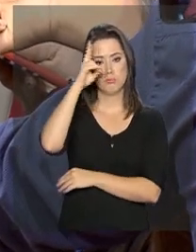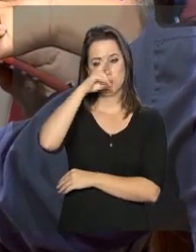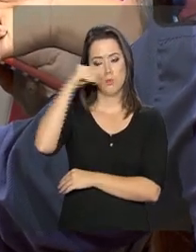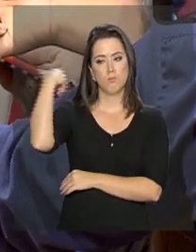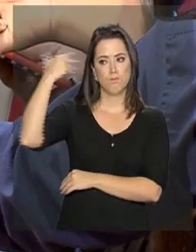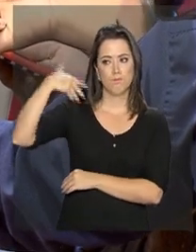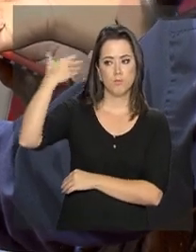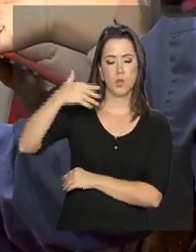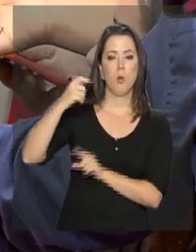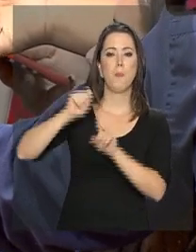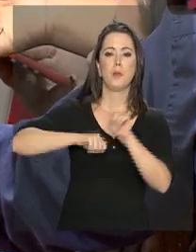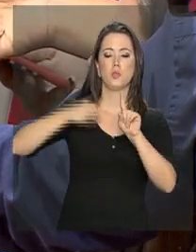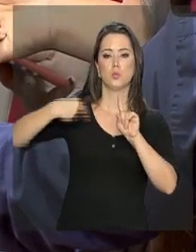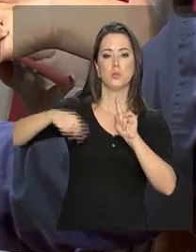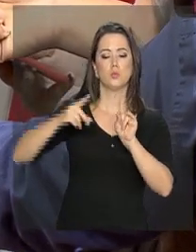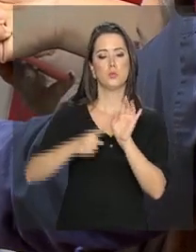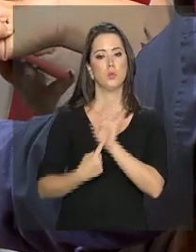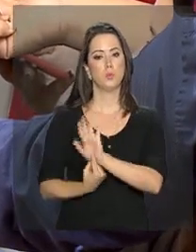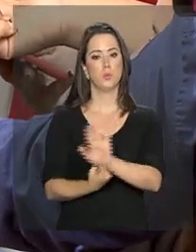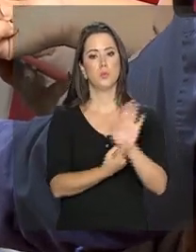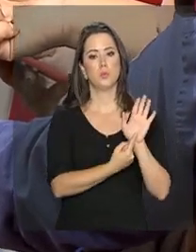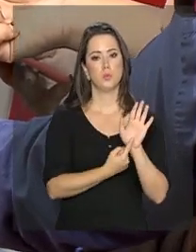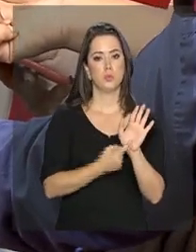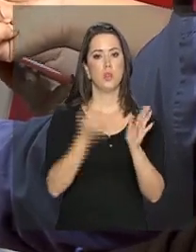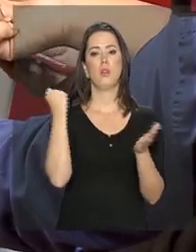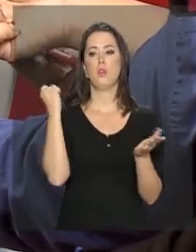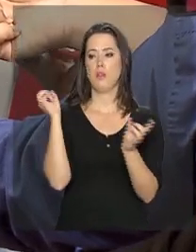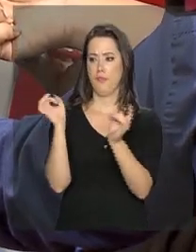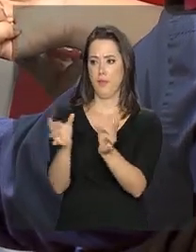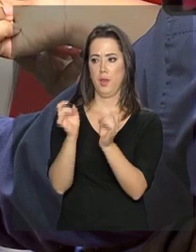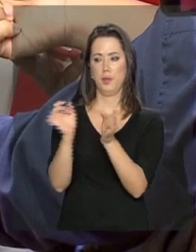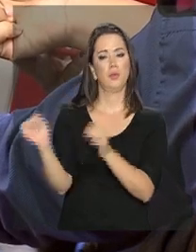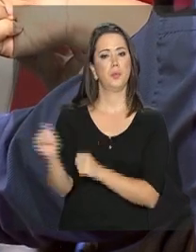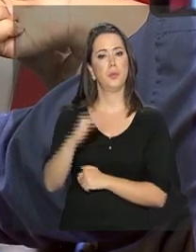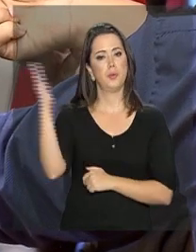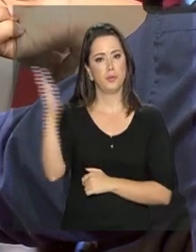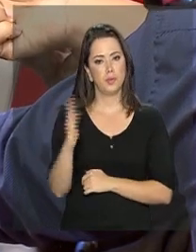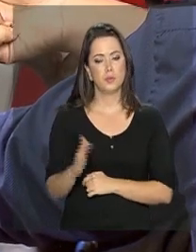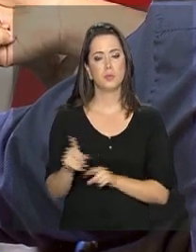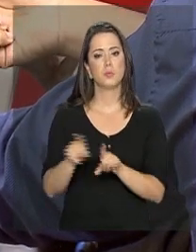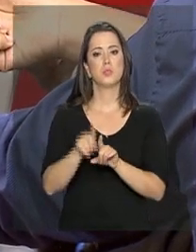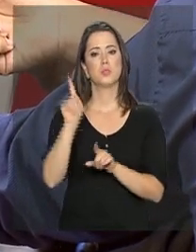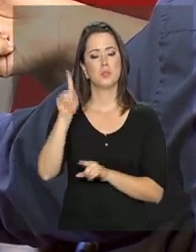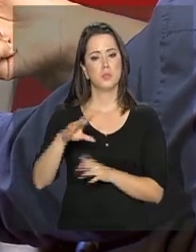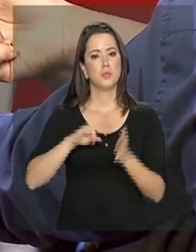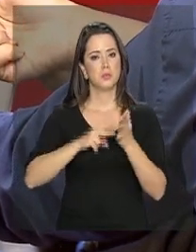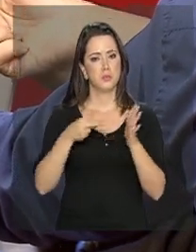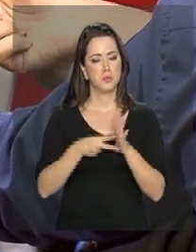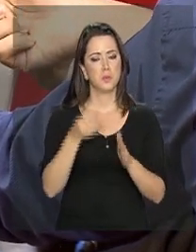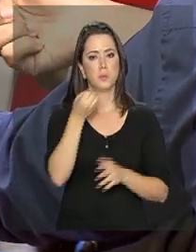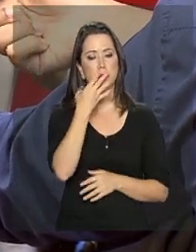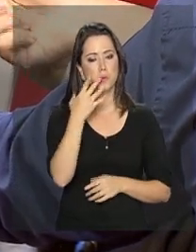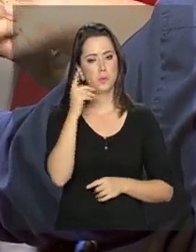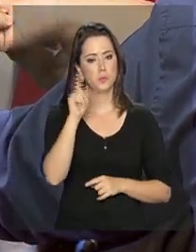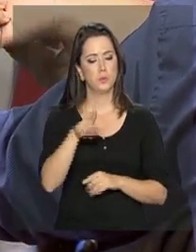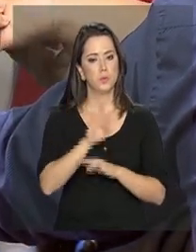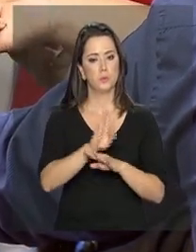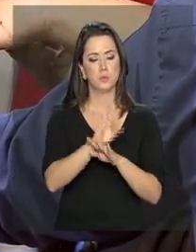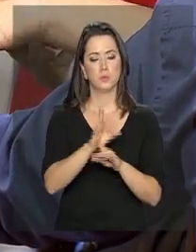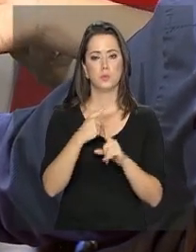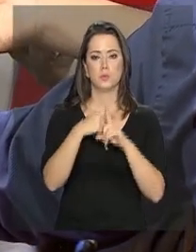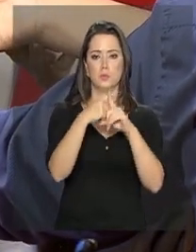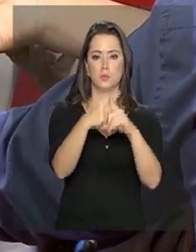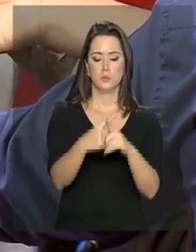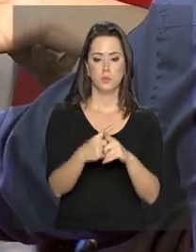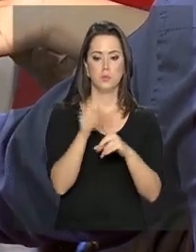novembro então mostra que o comércio exterior tem tido um desempenho favorável e contribuído de maneira positiva